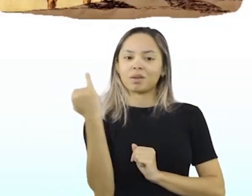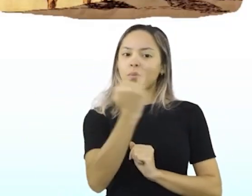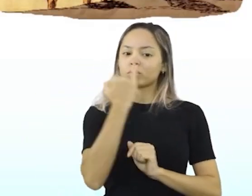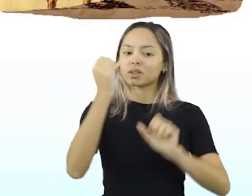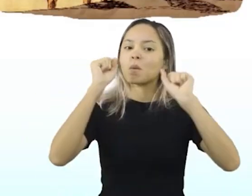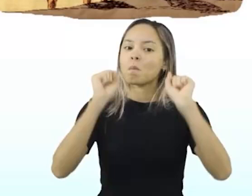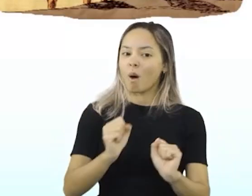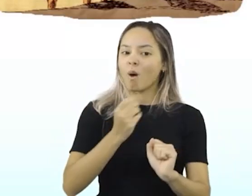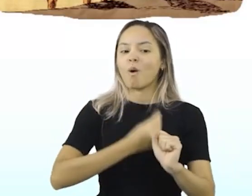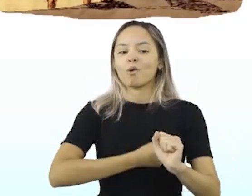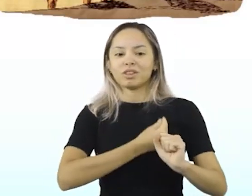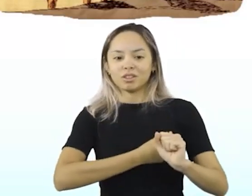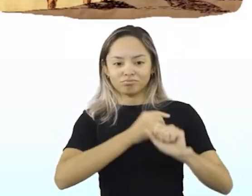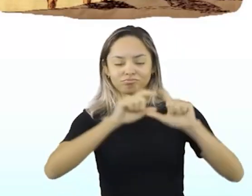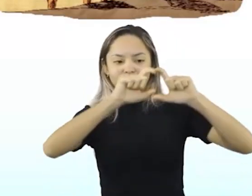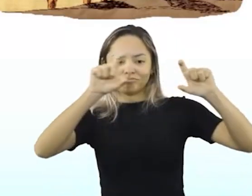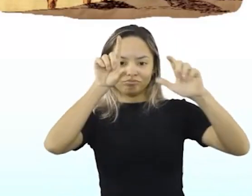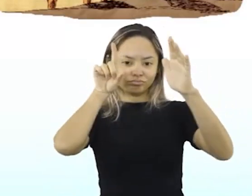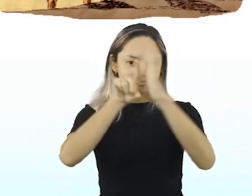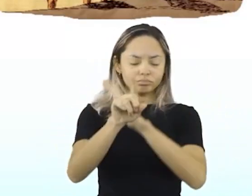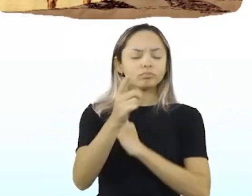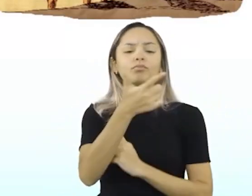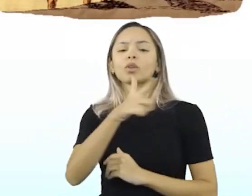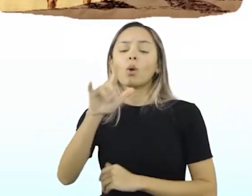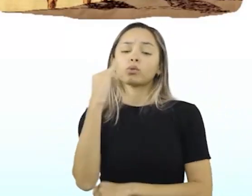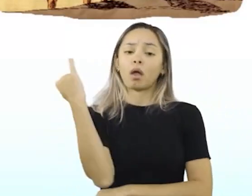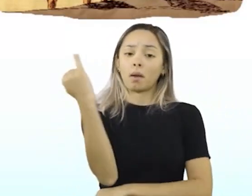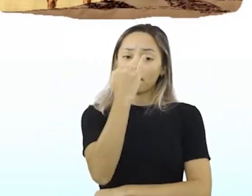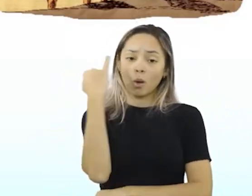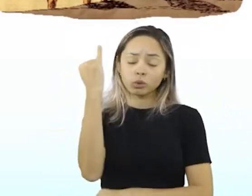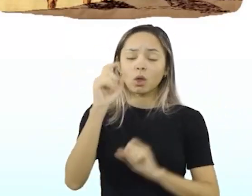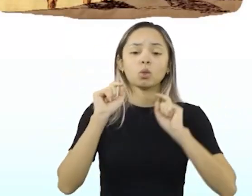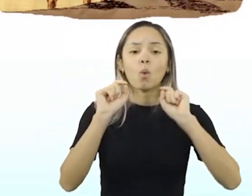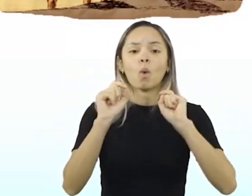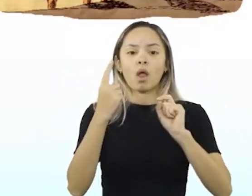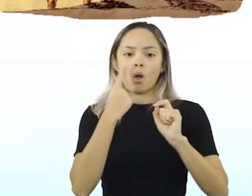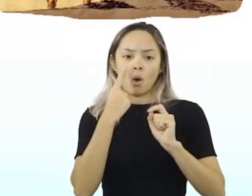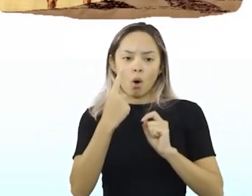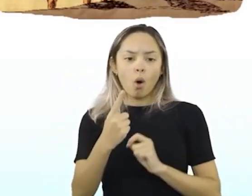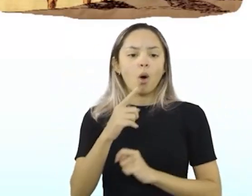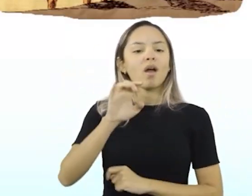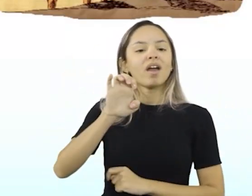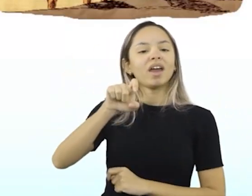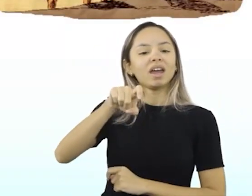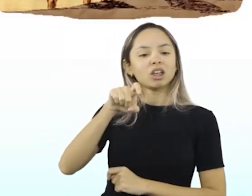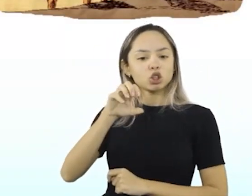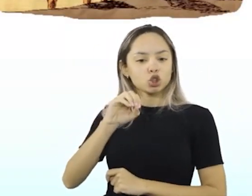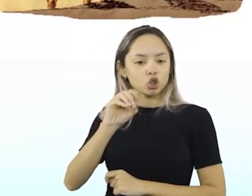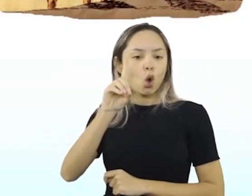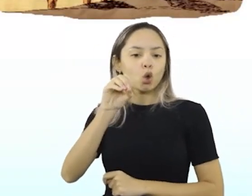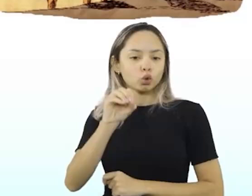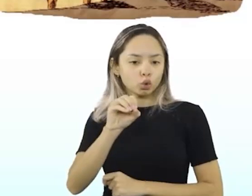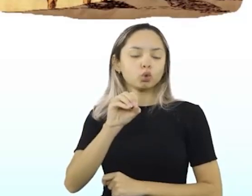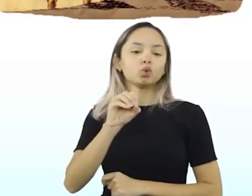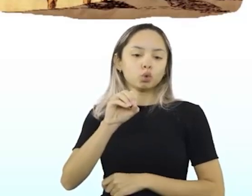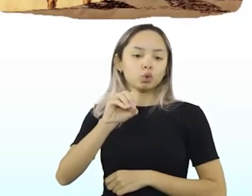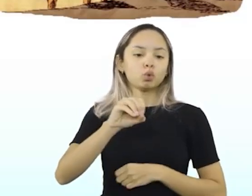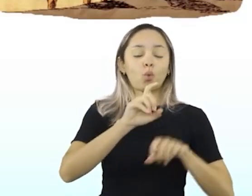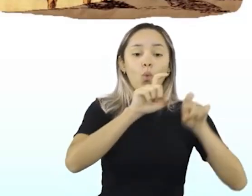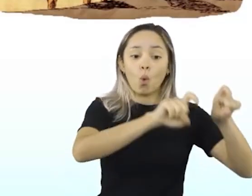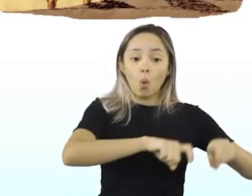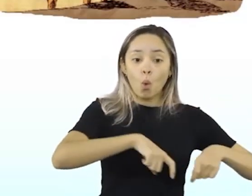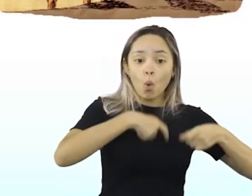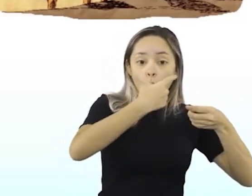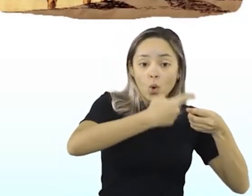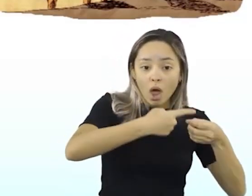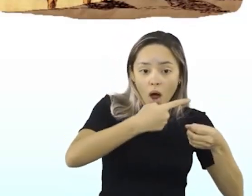vamos para as outras etapas aqui que elas são também fundamentais. Êxodo rural e êxodo urbano. Êxodo é a saída, né?